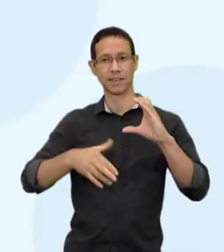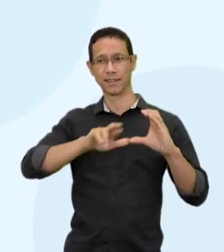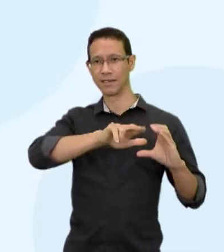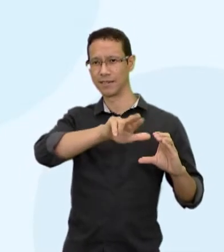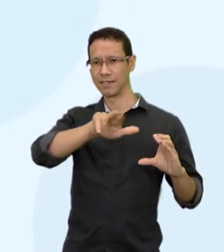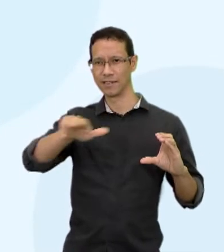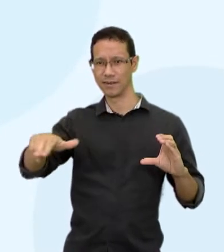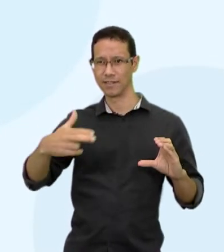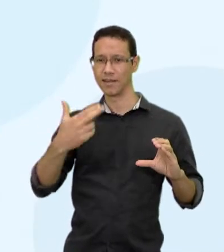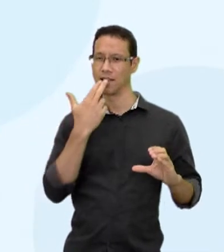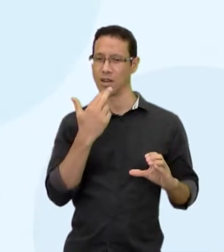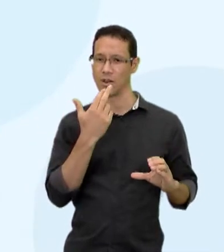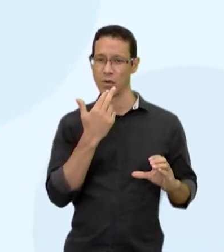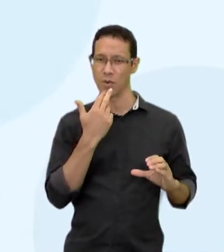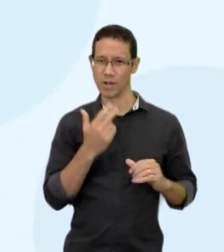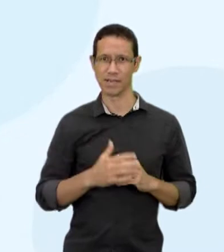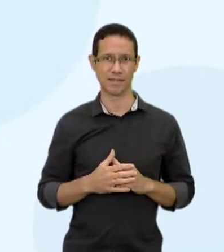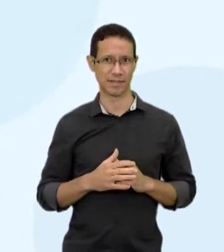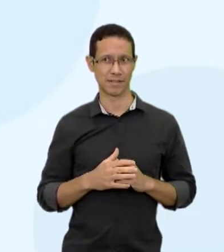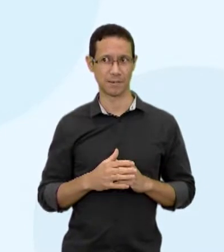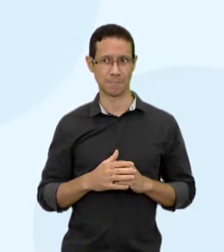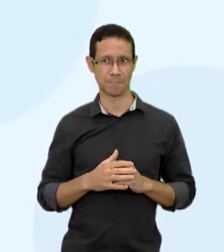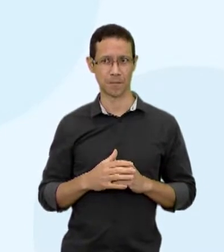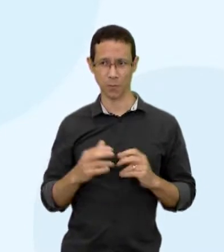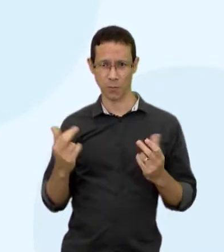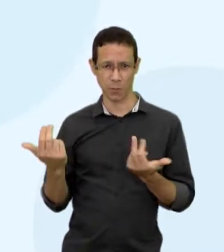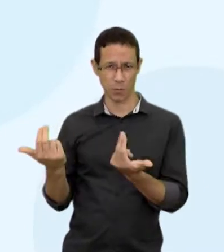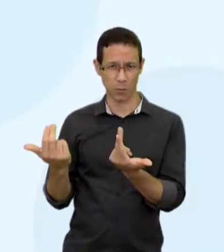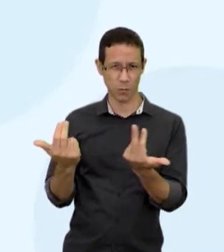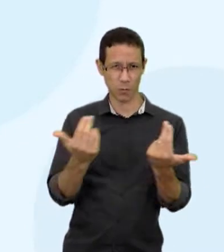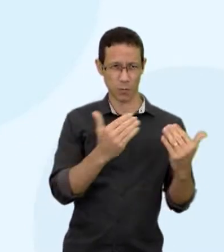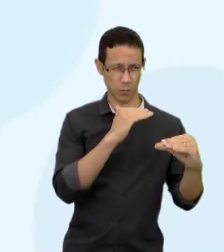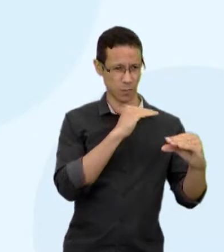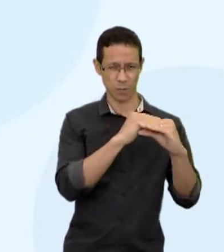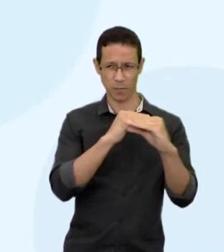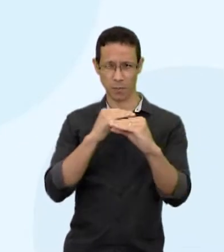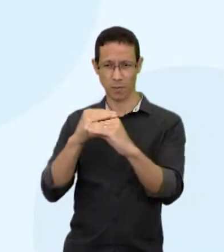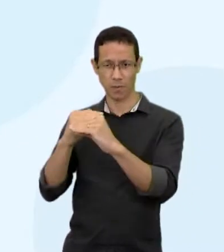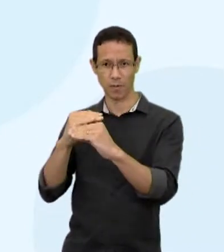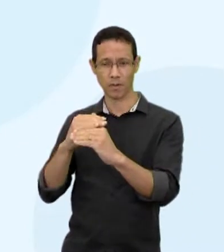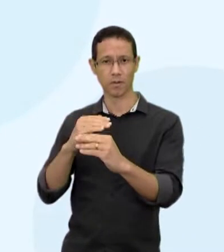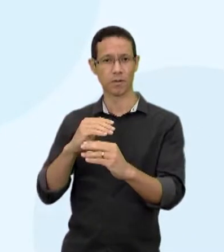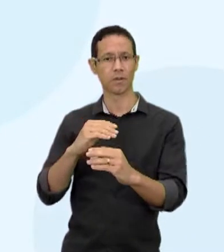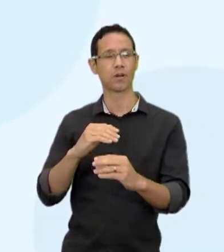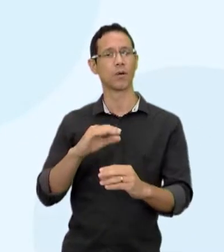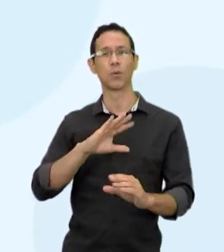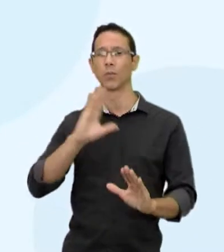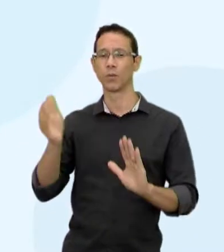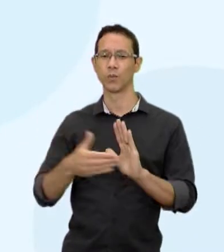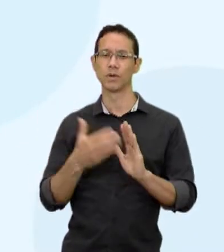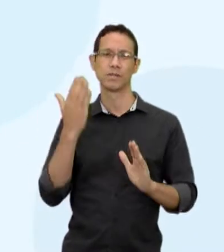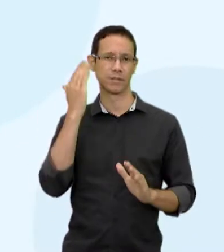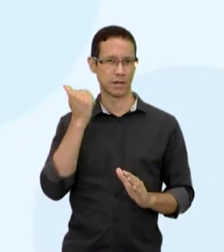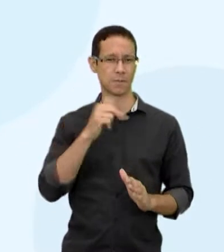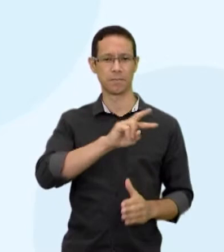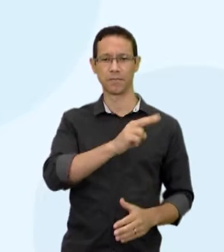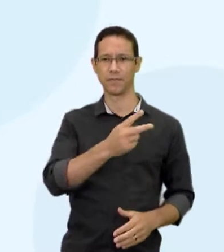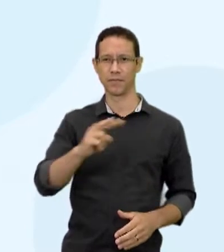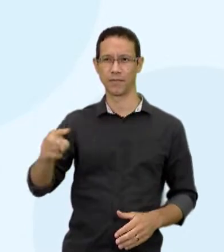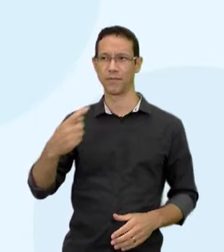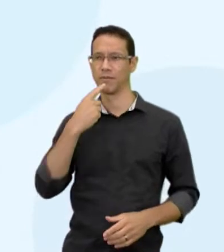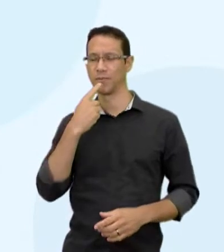as línguas. Nenhuma delas é uniforme, homogênea. Todas conhecem muitas variações de